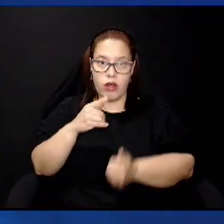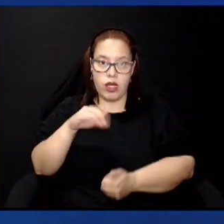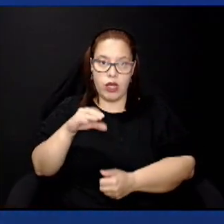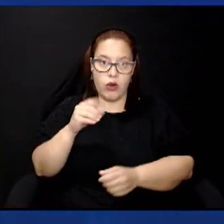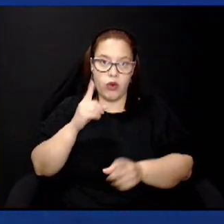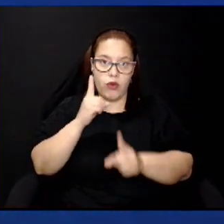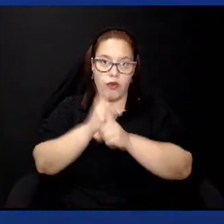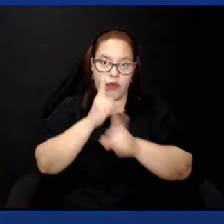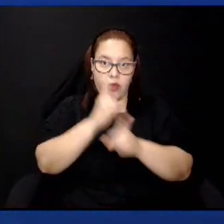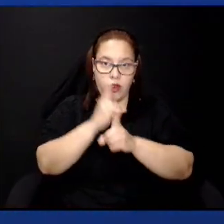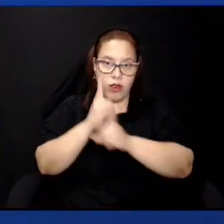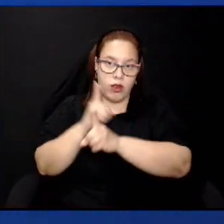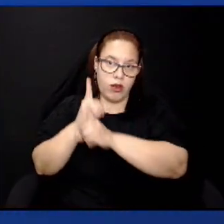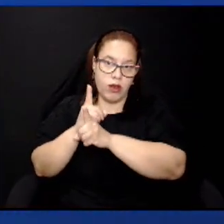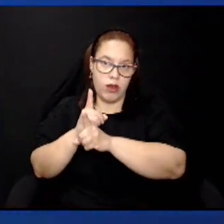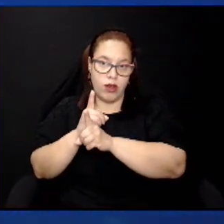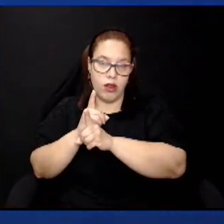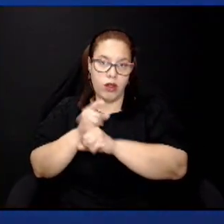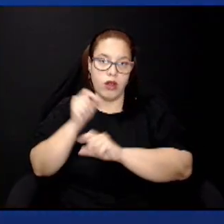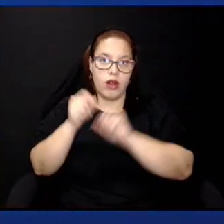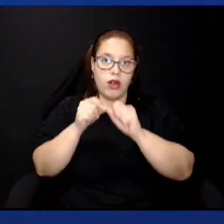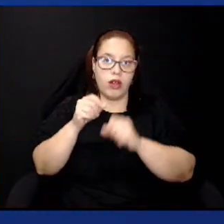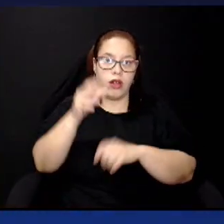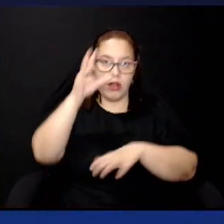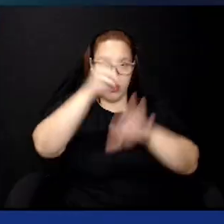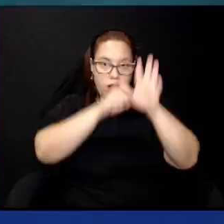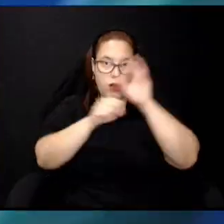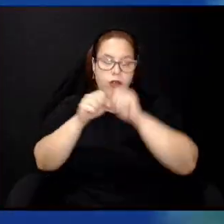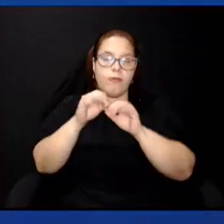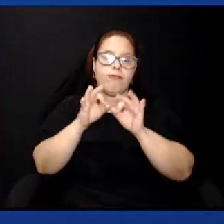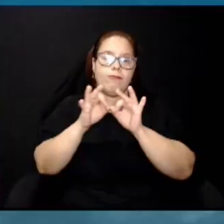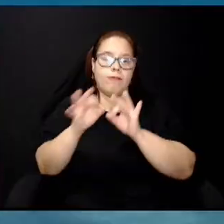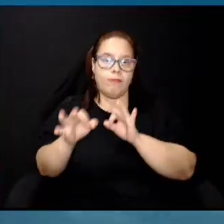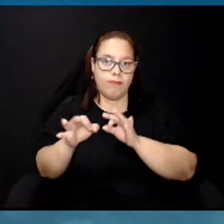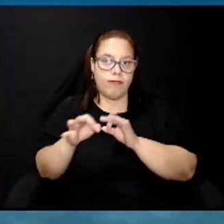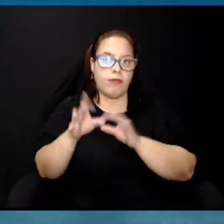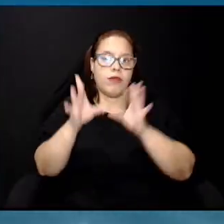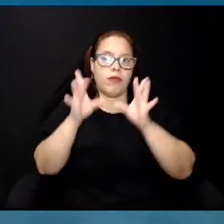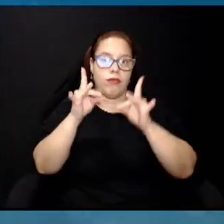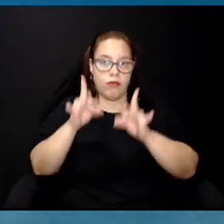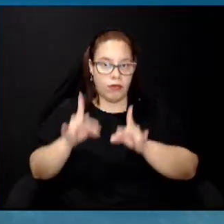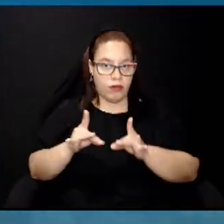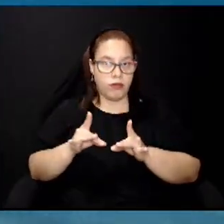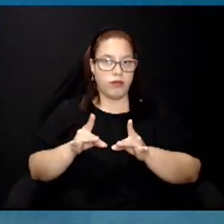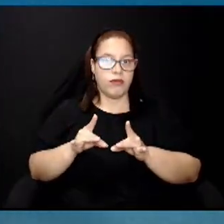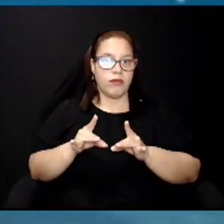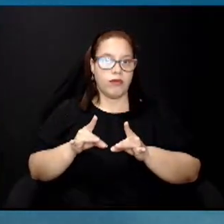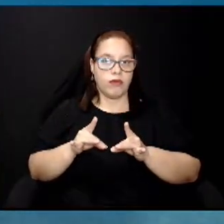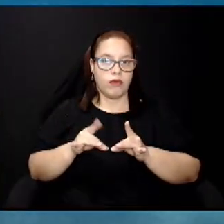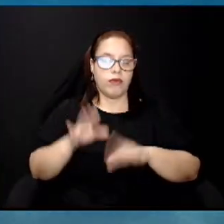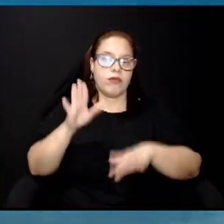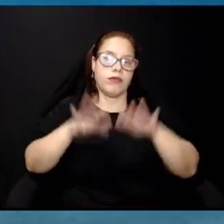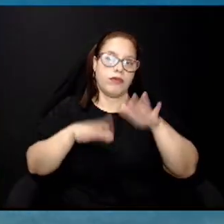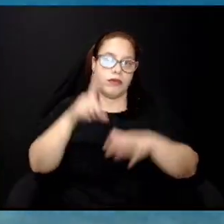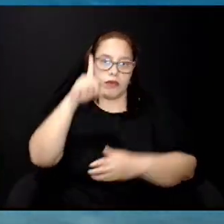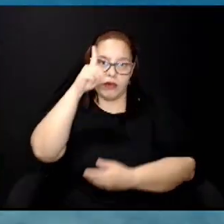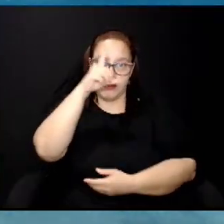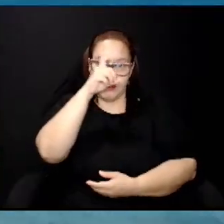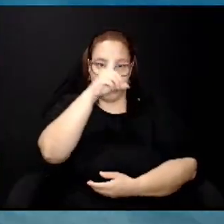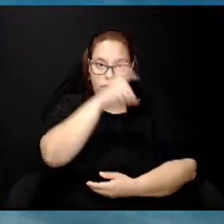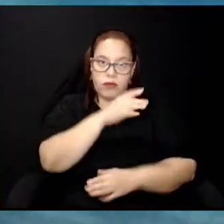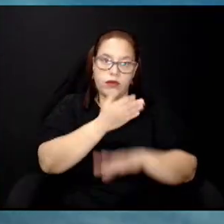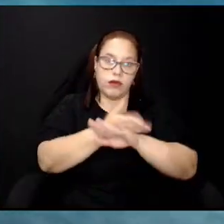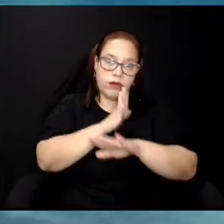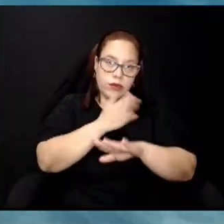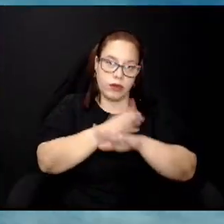golfinho, o que exige um aprendizado longo e especializado. Apesar do desafio, a prática é